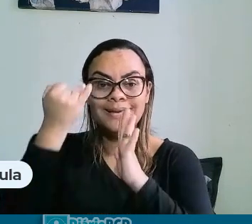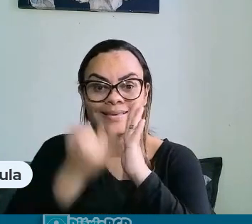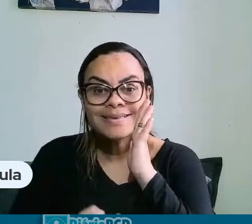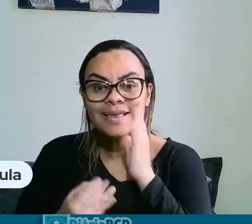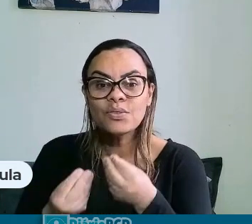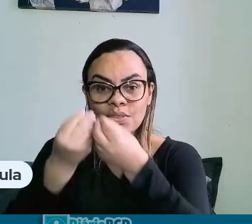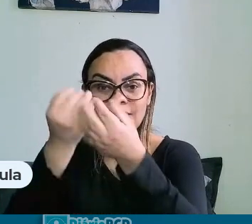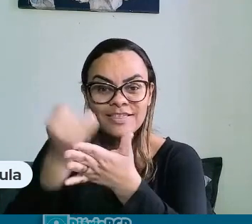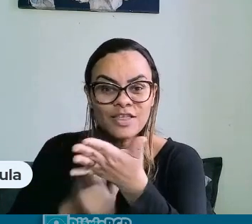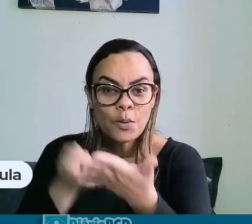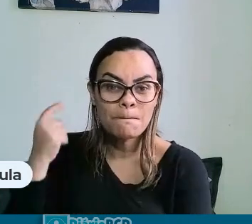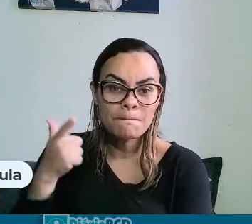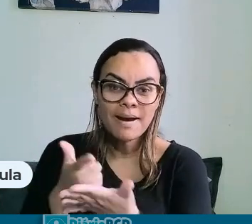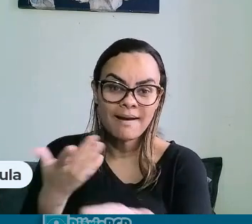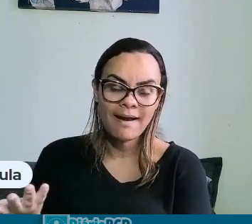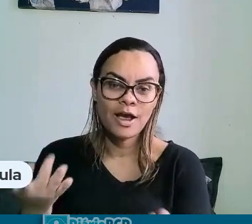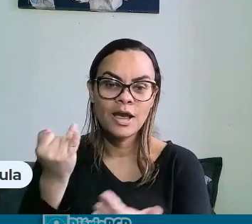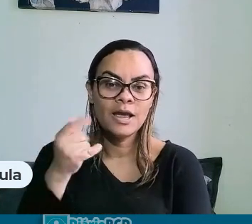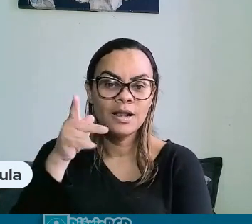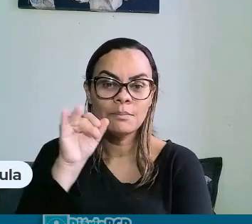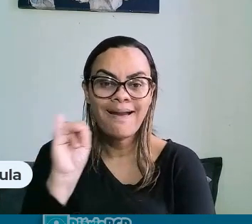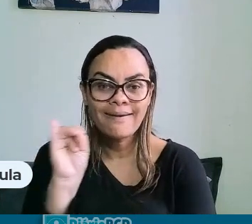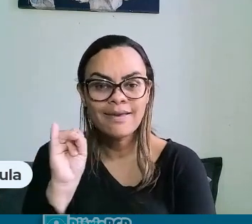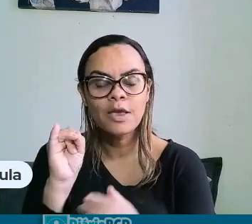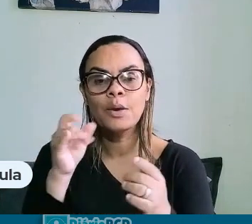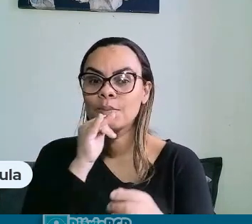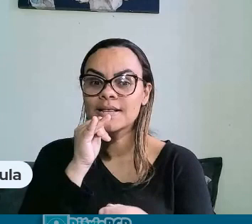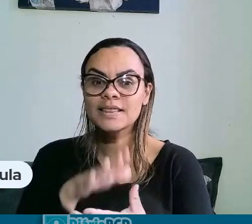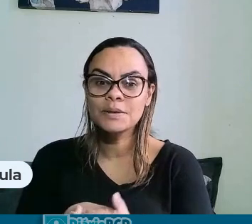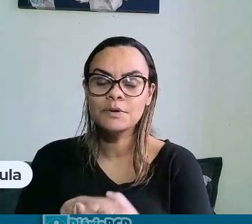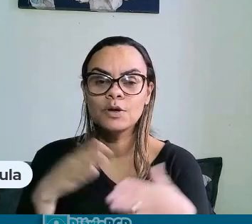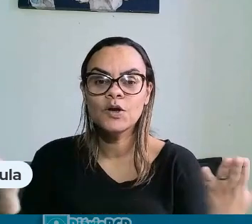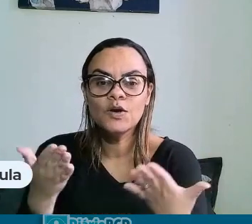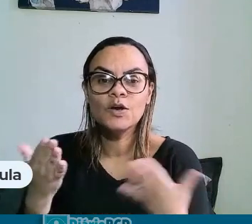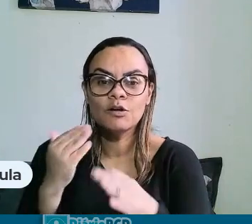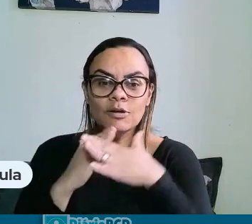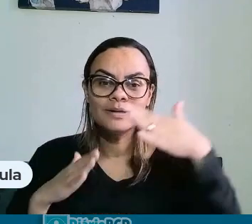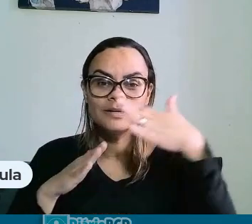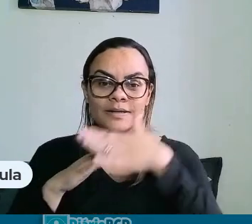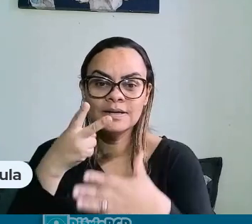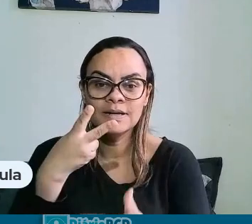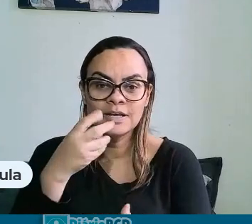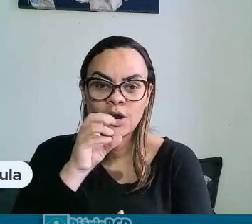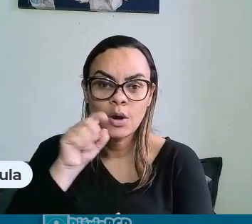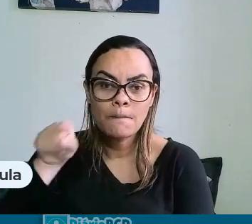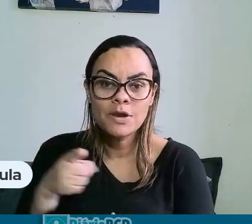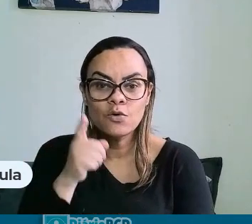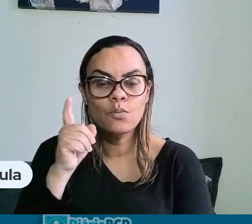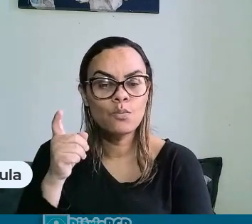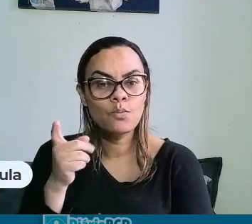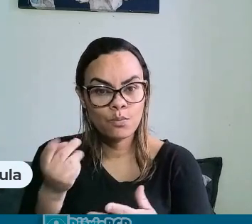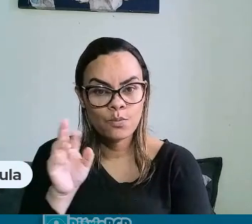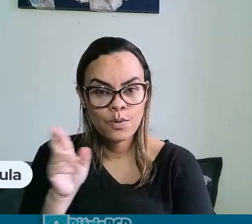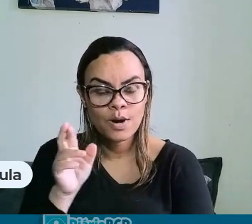para essas pessoas, né? O IPI, por exemplo, hoje está em um teto de R$200 mil o veículo para ter a